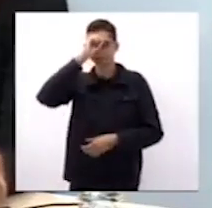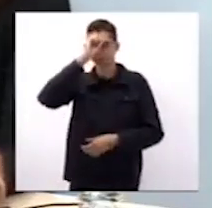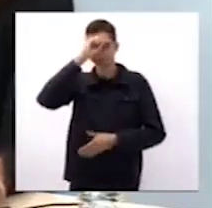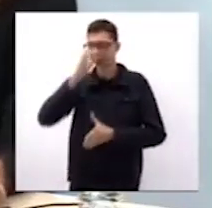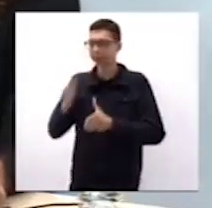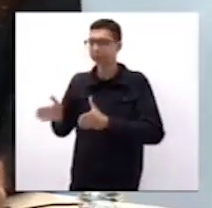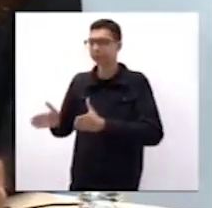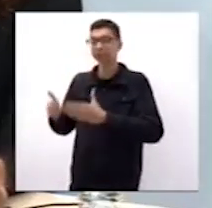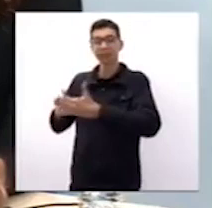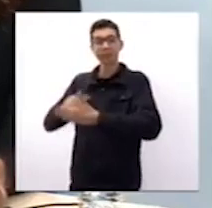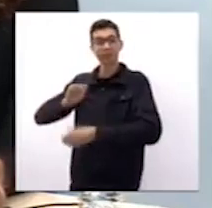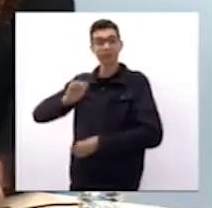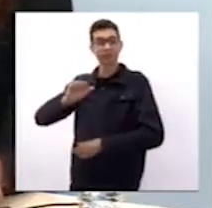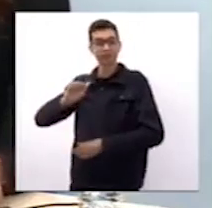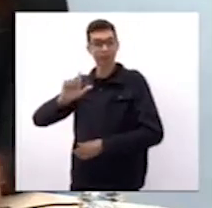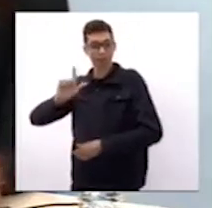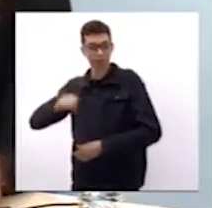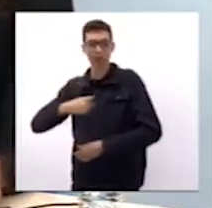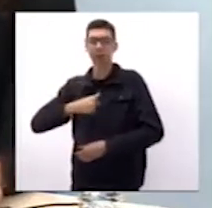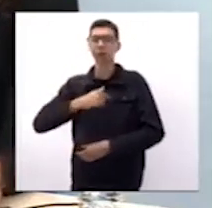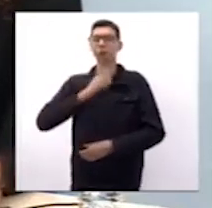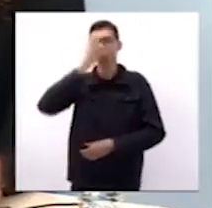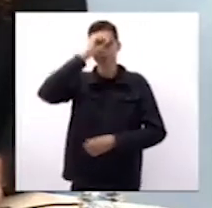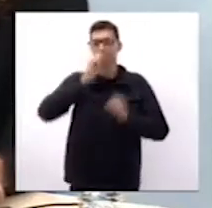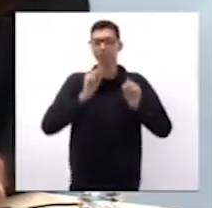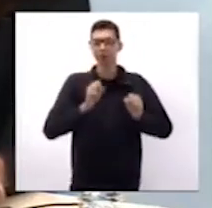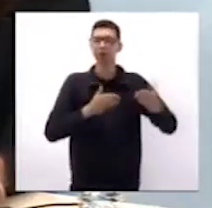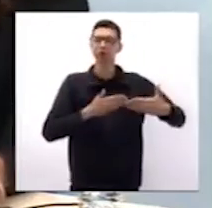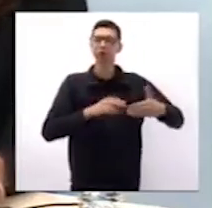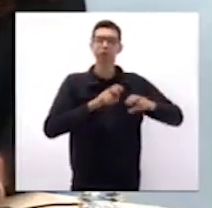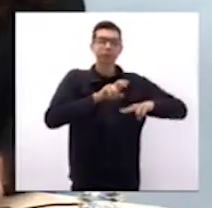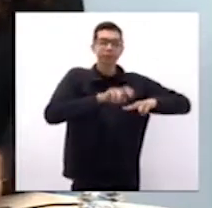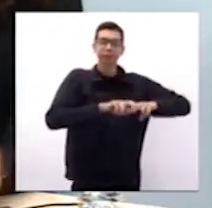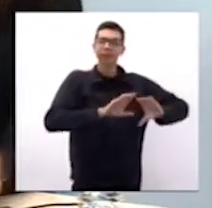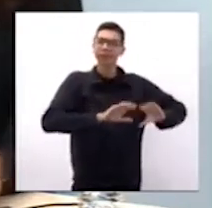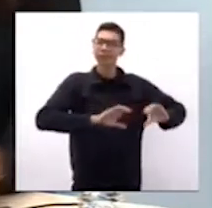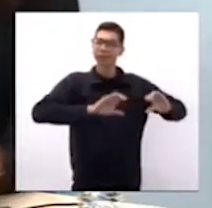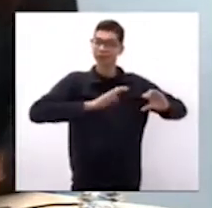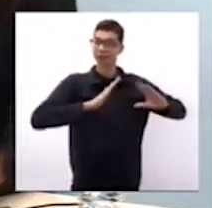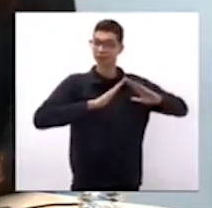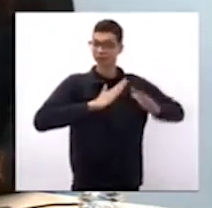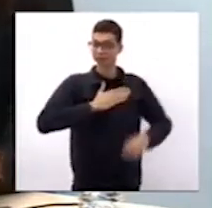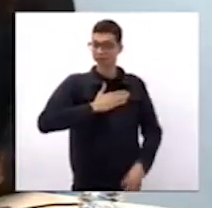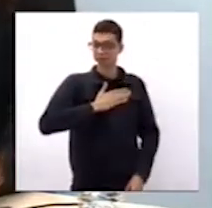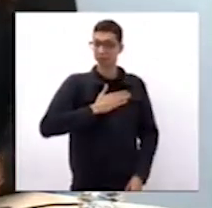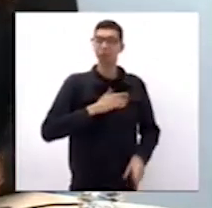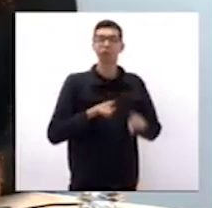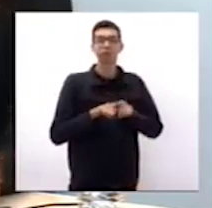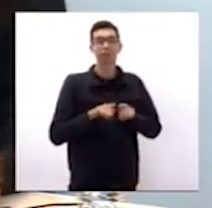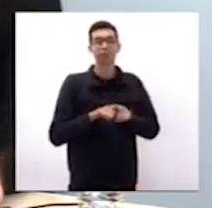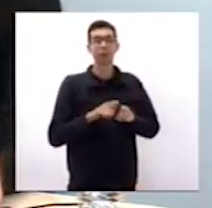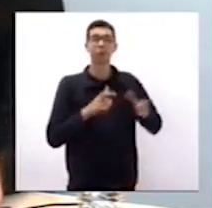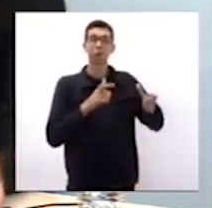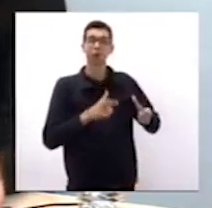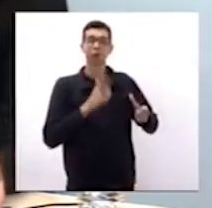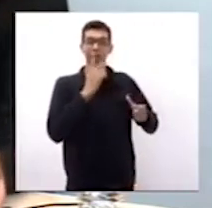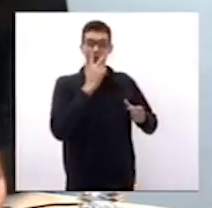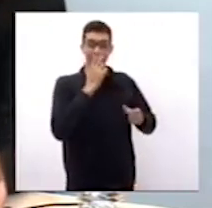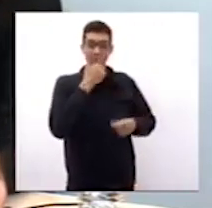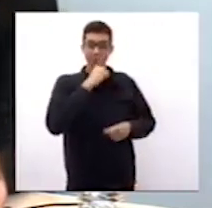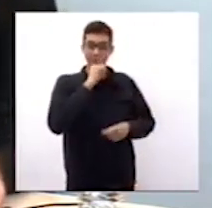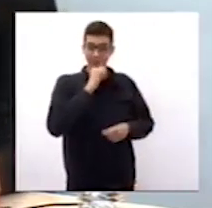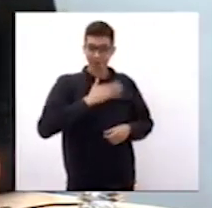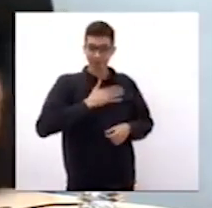de aula, eu posso aprender na sala da minha casa, eu posso aprender lá no cantinho que a minha mãe organizou, como a gente viu na